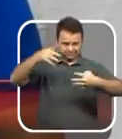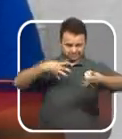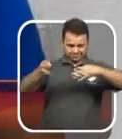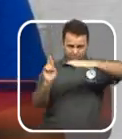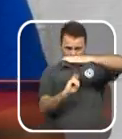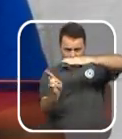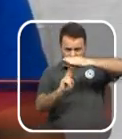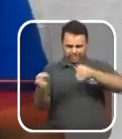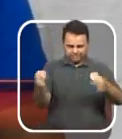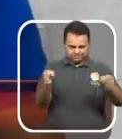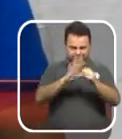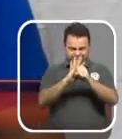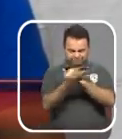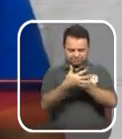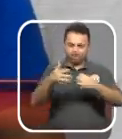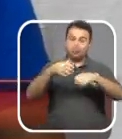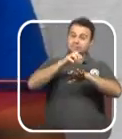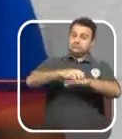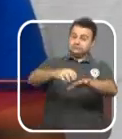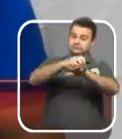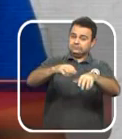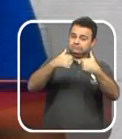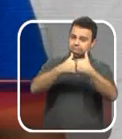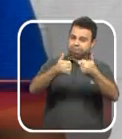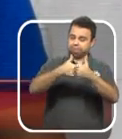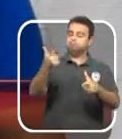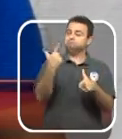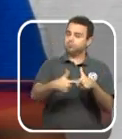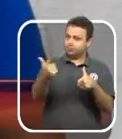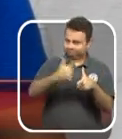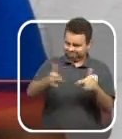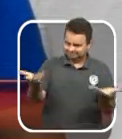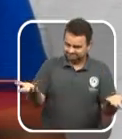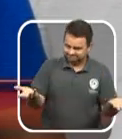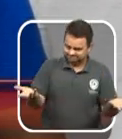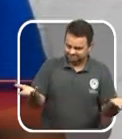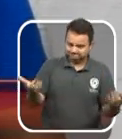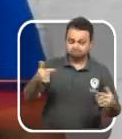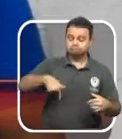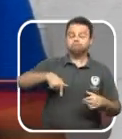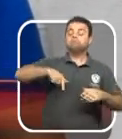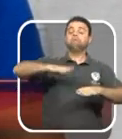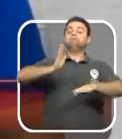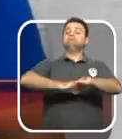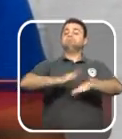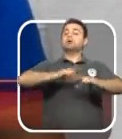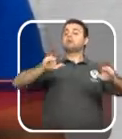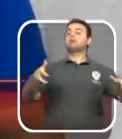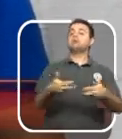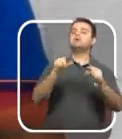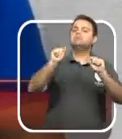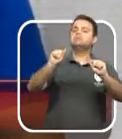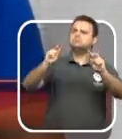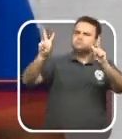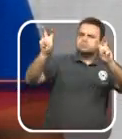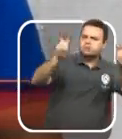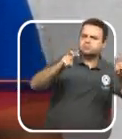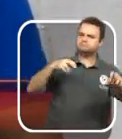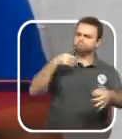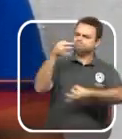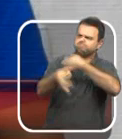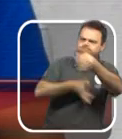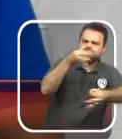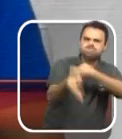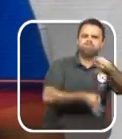transporte público na época da pandemia. Então nós tivemos uma participação, né? A Câmara teve uma participação importante,